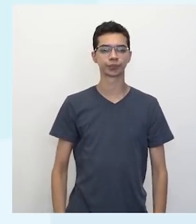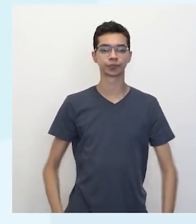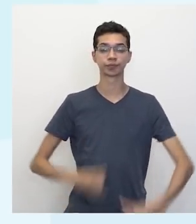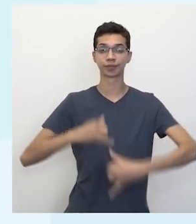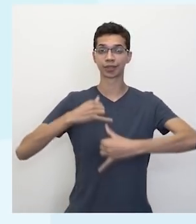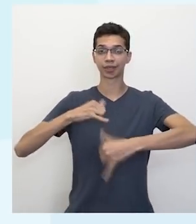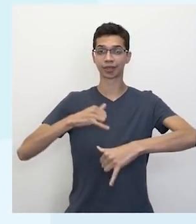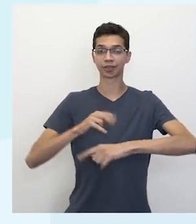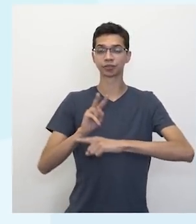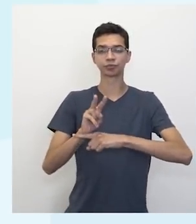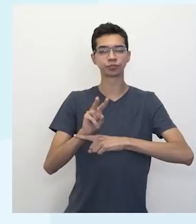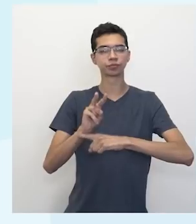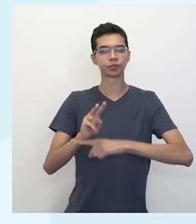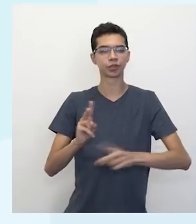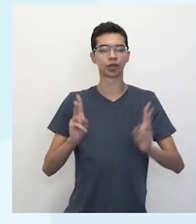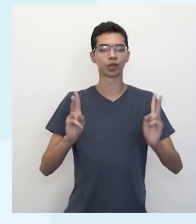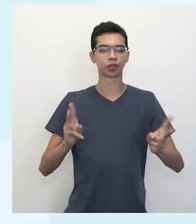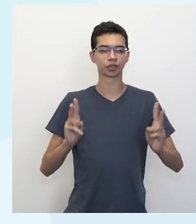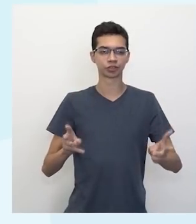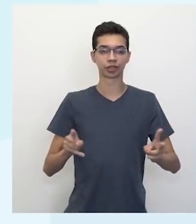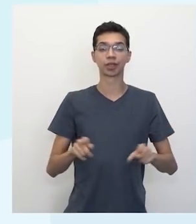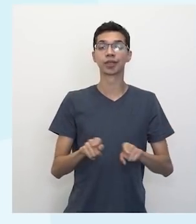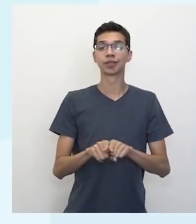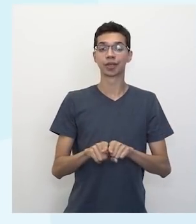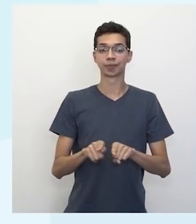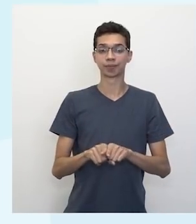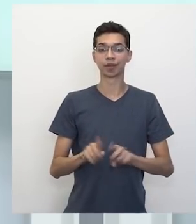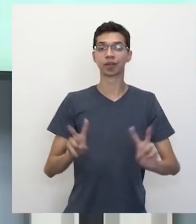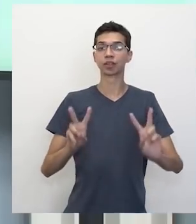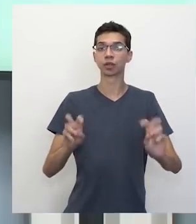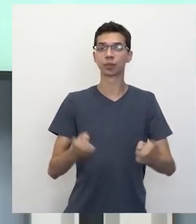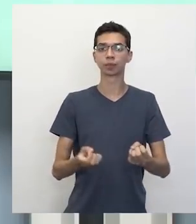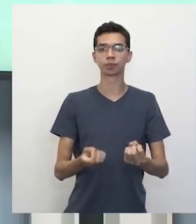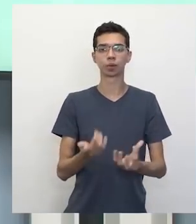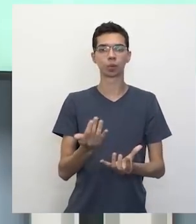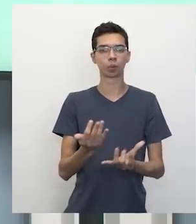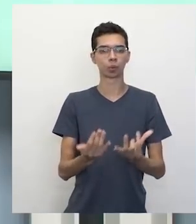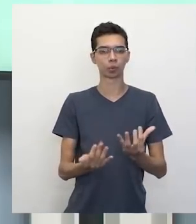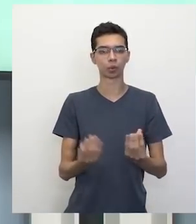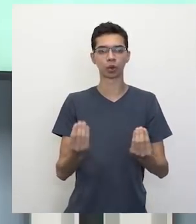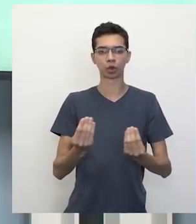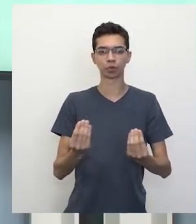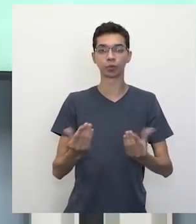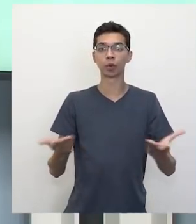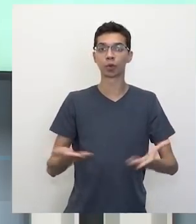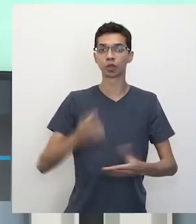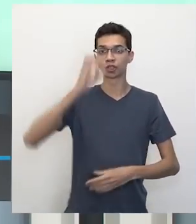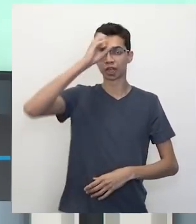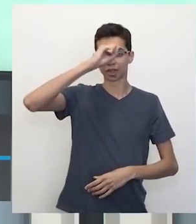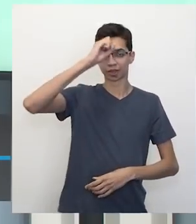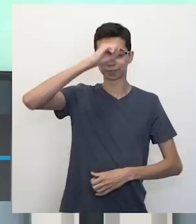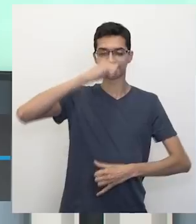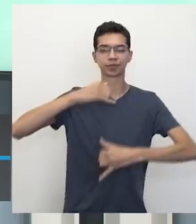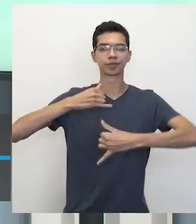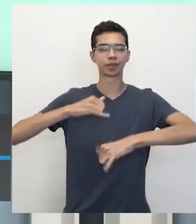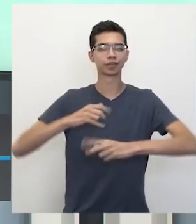energia, poder calorífico e reações de combustão. Hoje a gente vai aprender como conservar a energia do